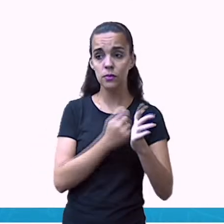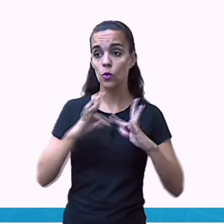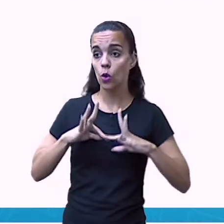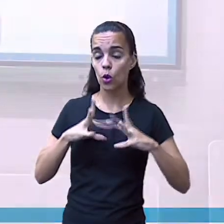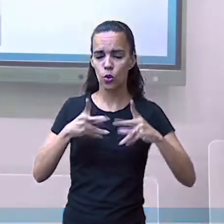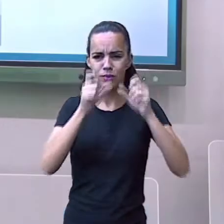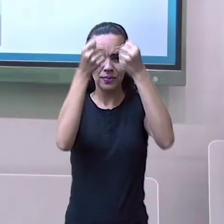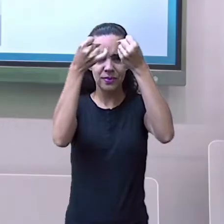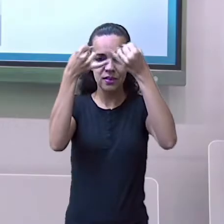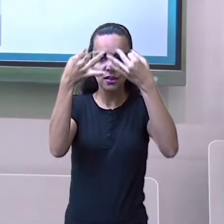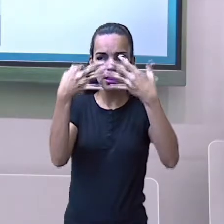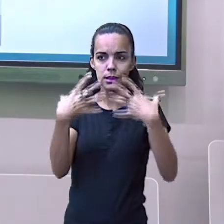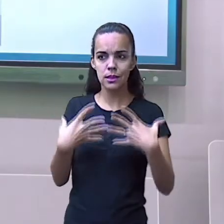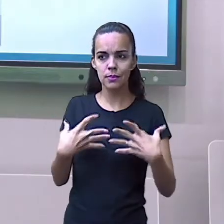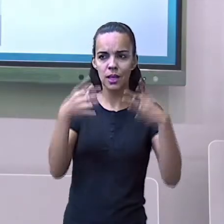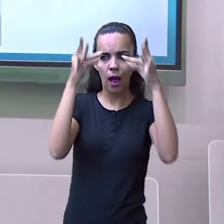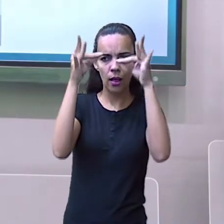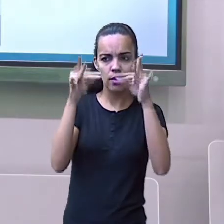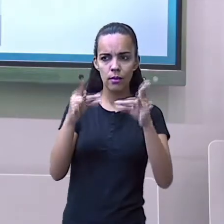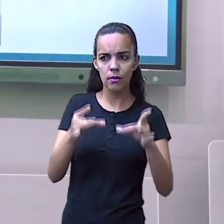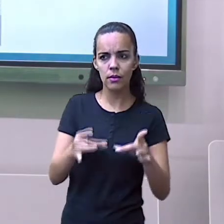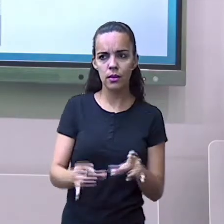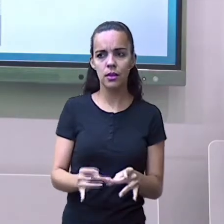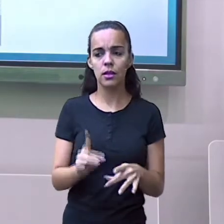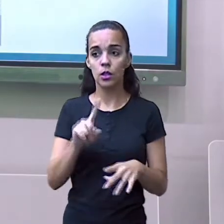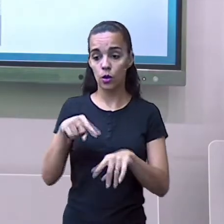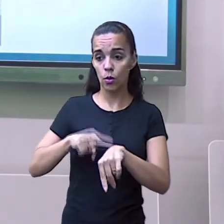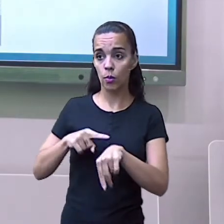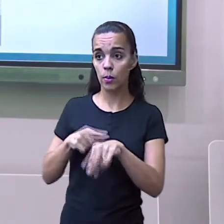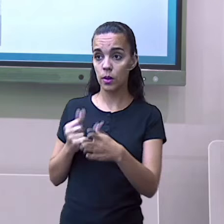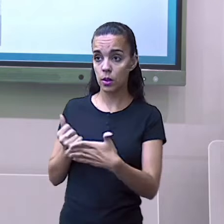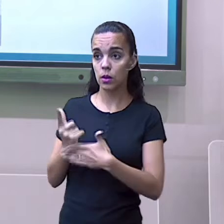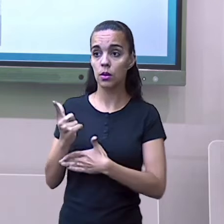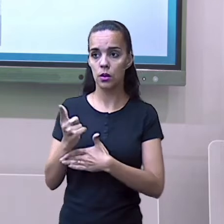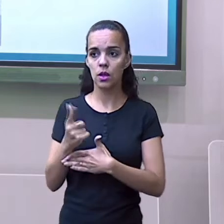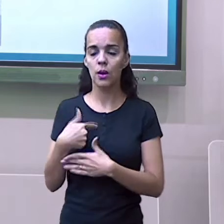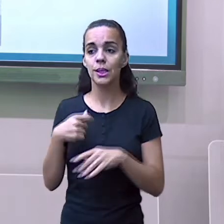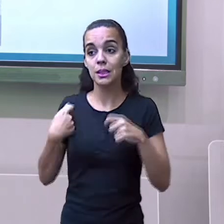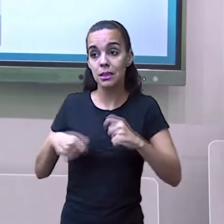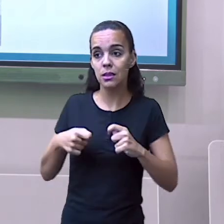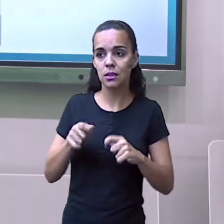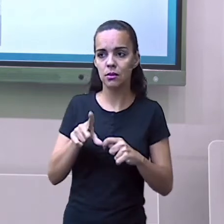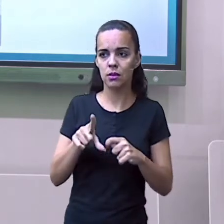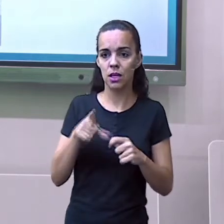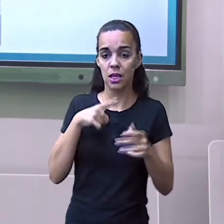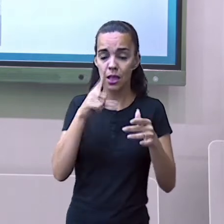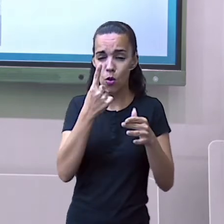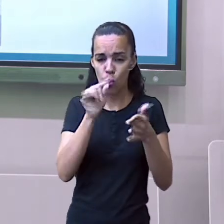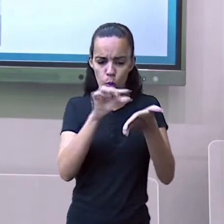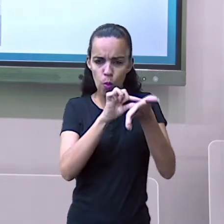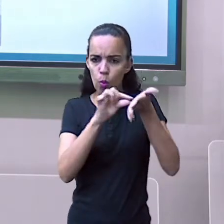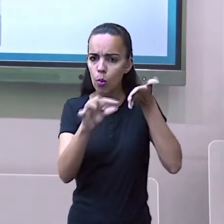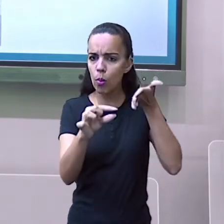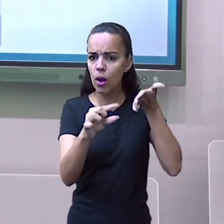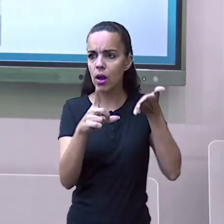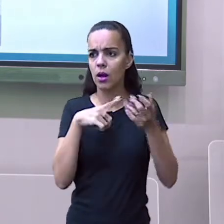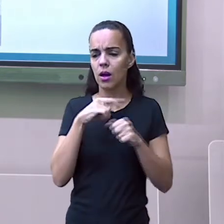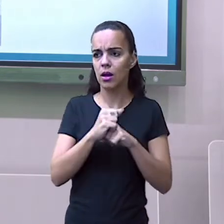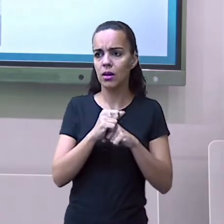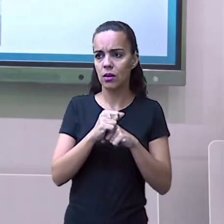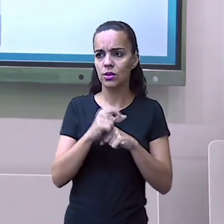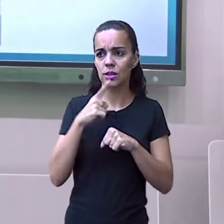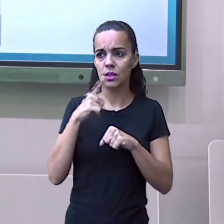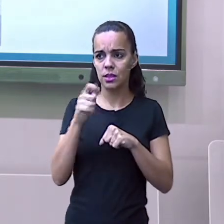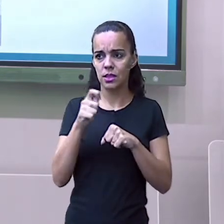todo explicado para você no ato da compra e exista nele alguma cláusula abusiva,